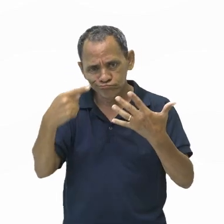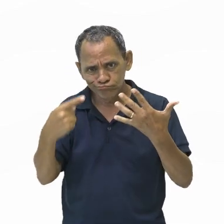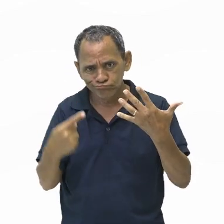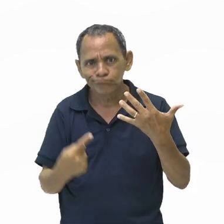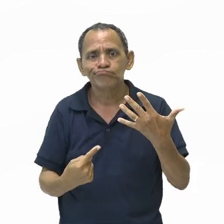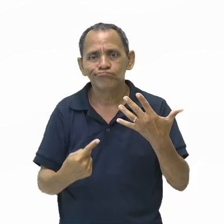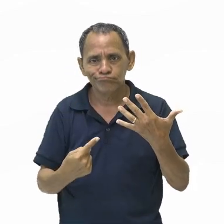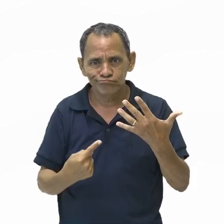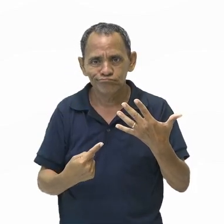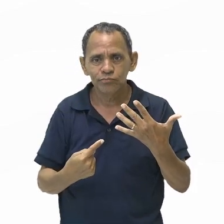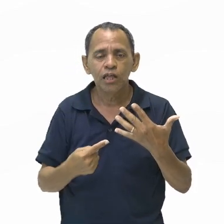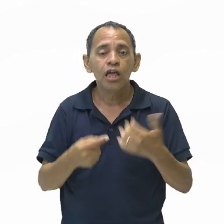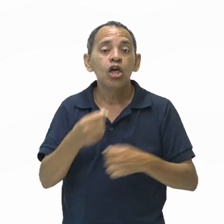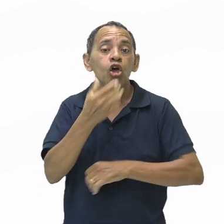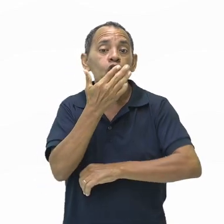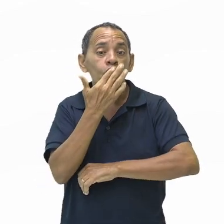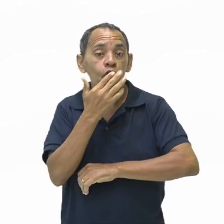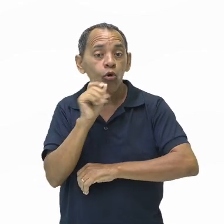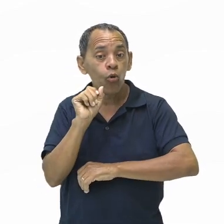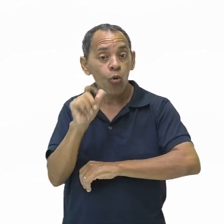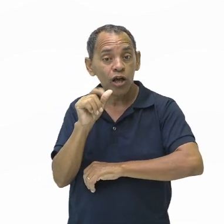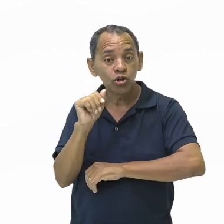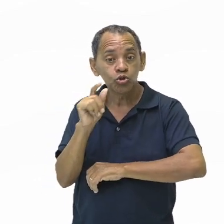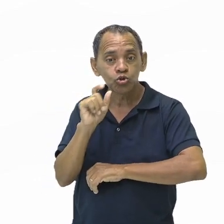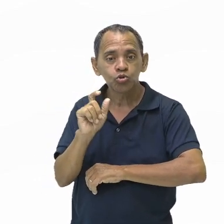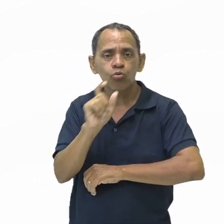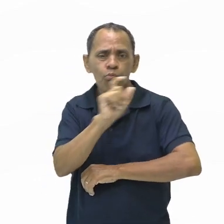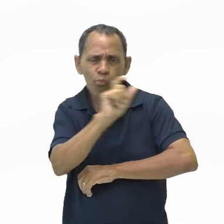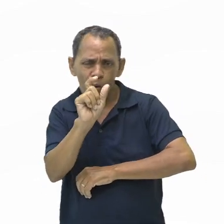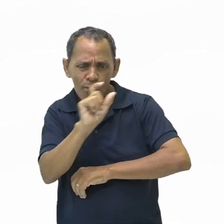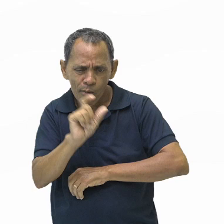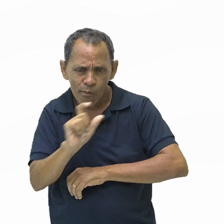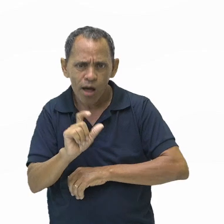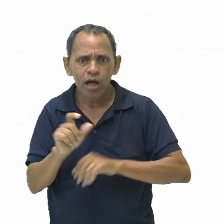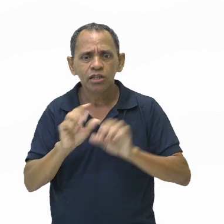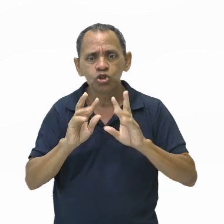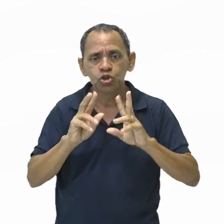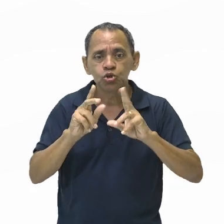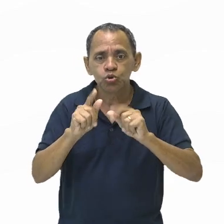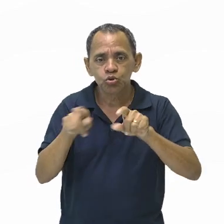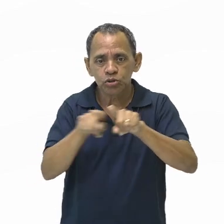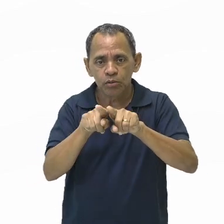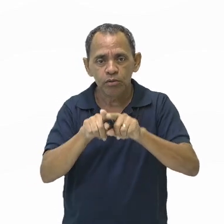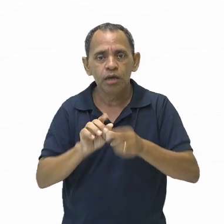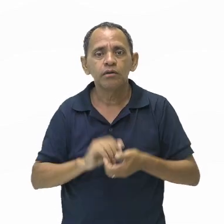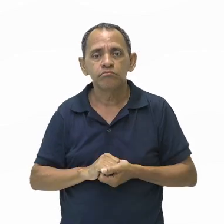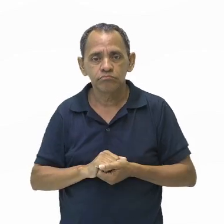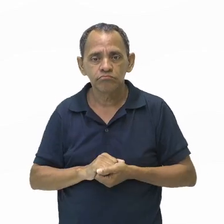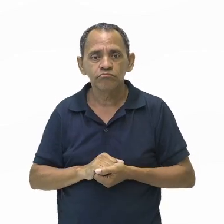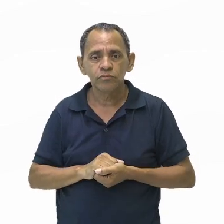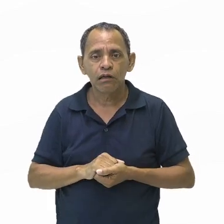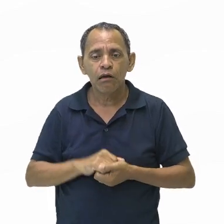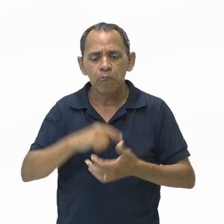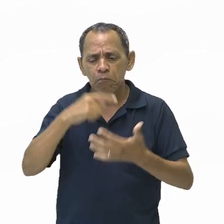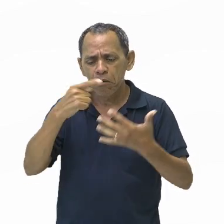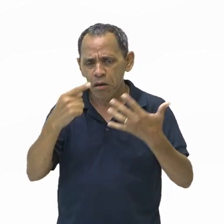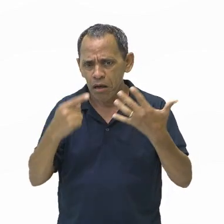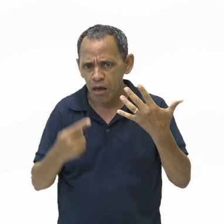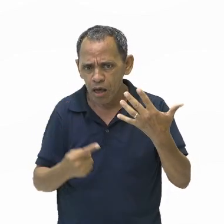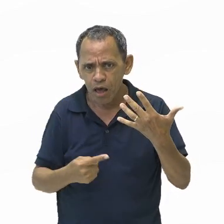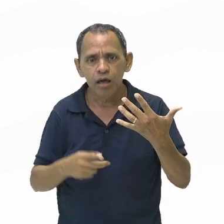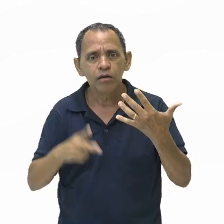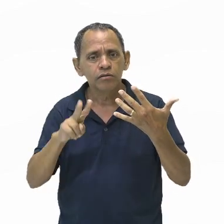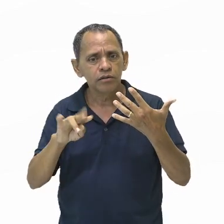Andrade, Menotti, tá? Graça Aranha, Ronald de Carvalho, Guilherme de Almeida, Villa-Lobos